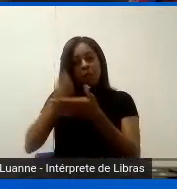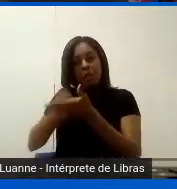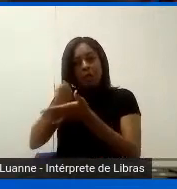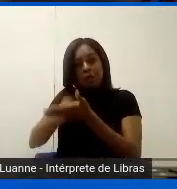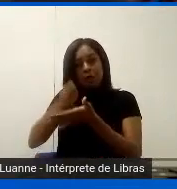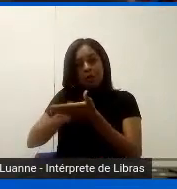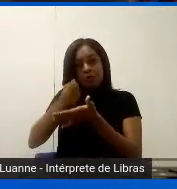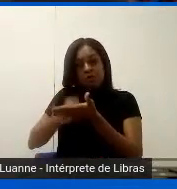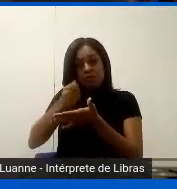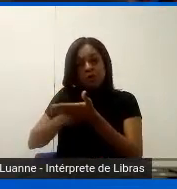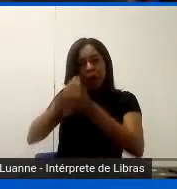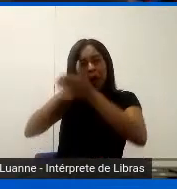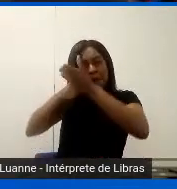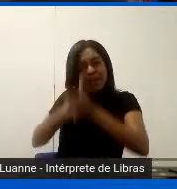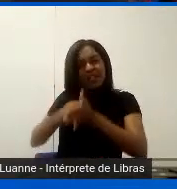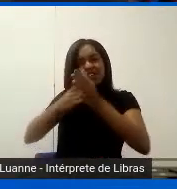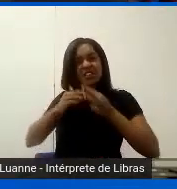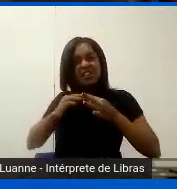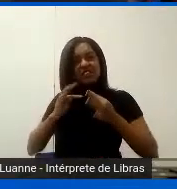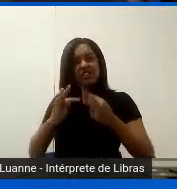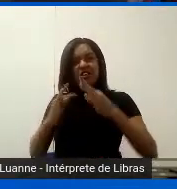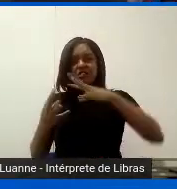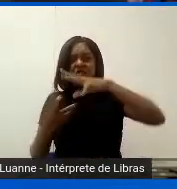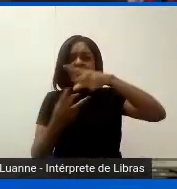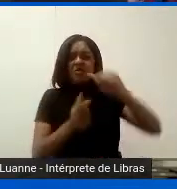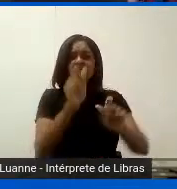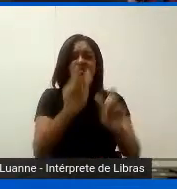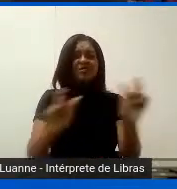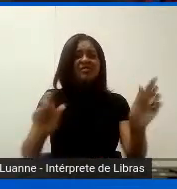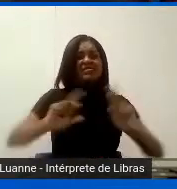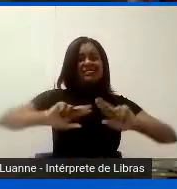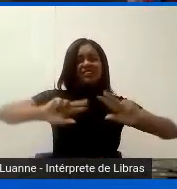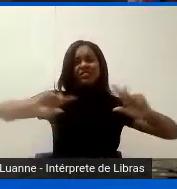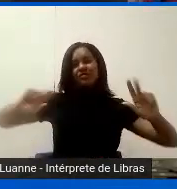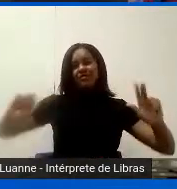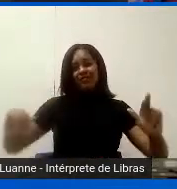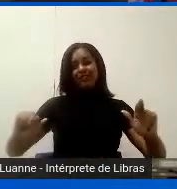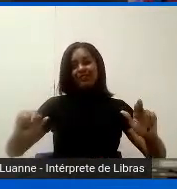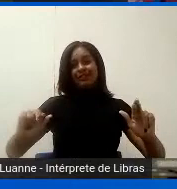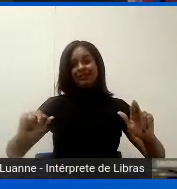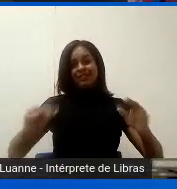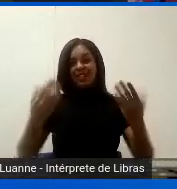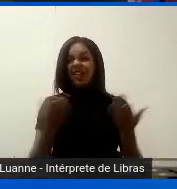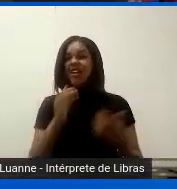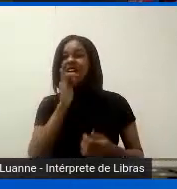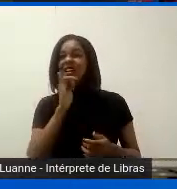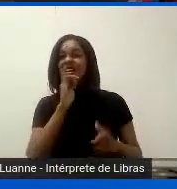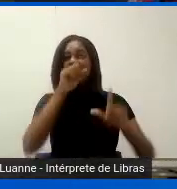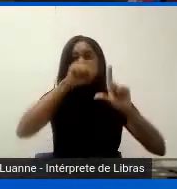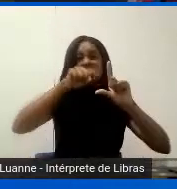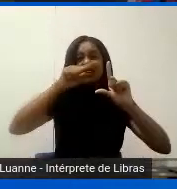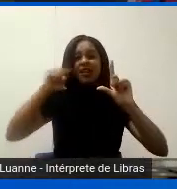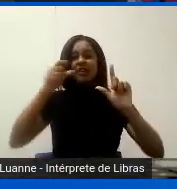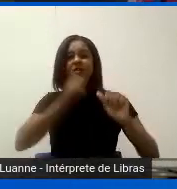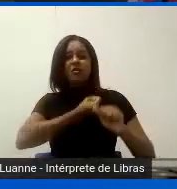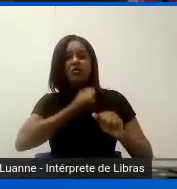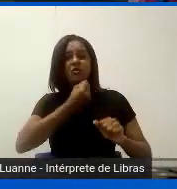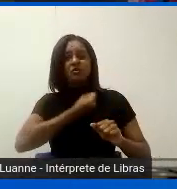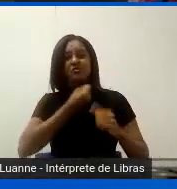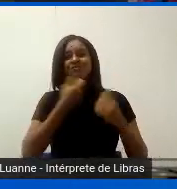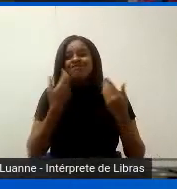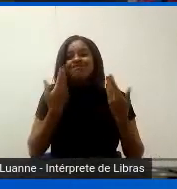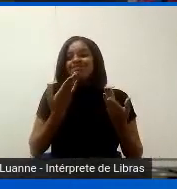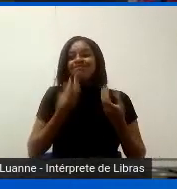a um público diverso é que bem foi mostrado aqui é com gráficos números né muitas vezes é lógico que isso pode